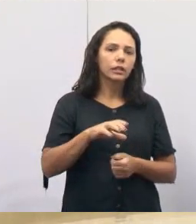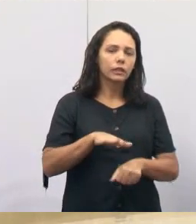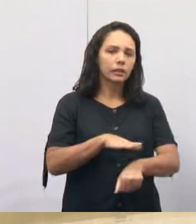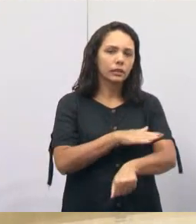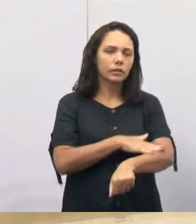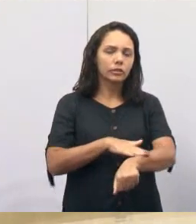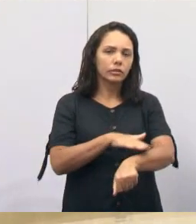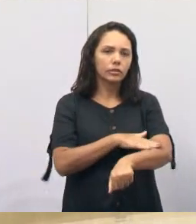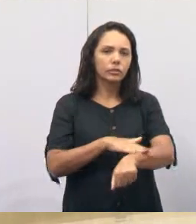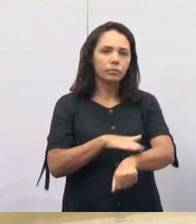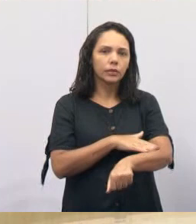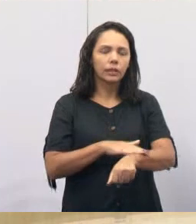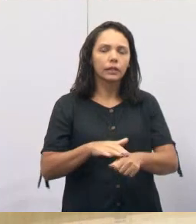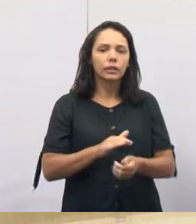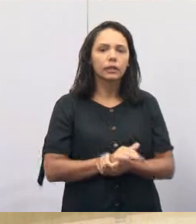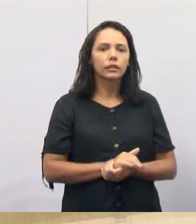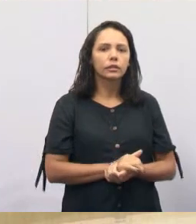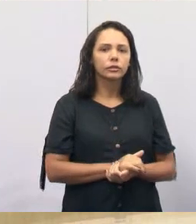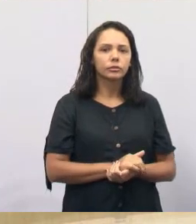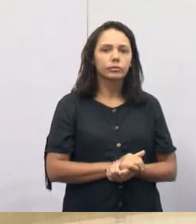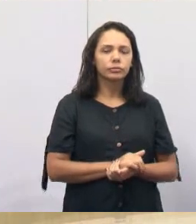dermatologia, avaliação cirúrgica,